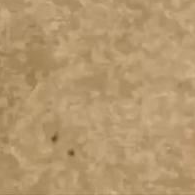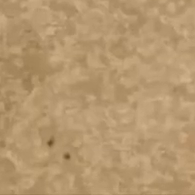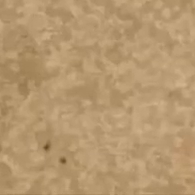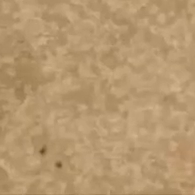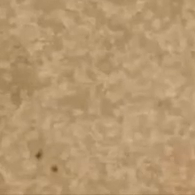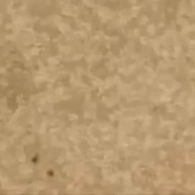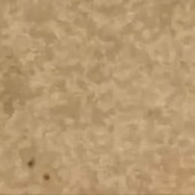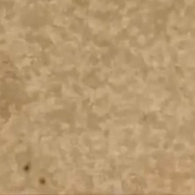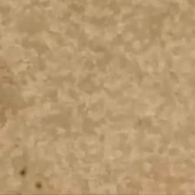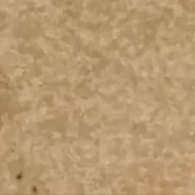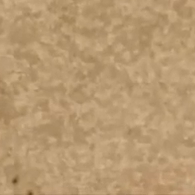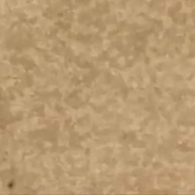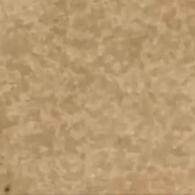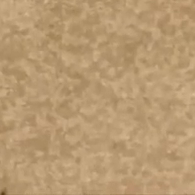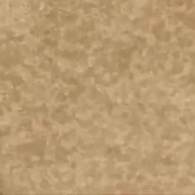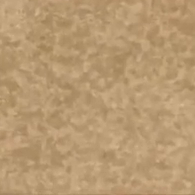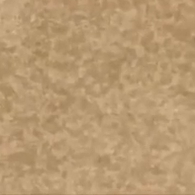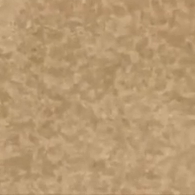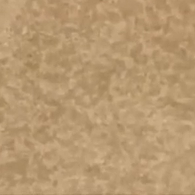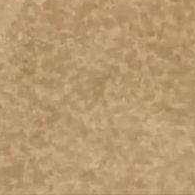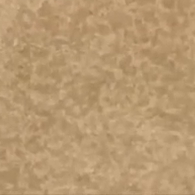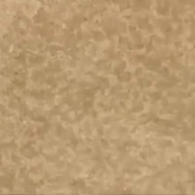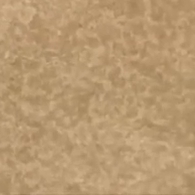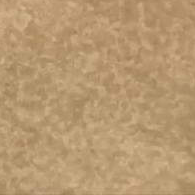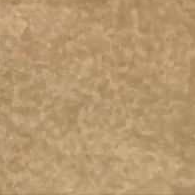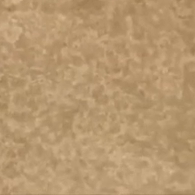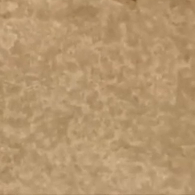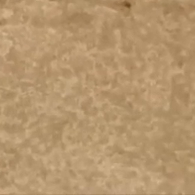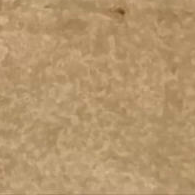E pensar que de linhas tão imprecisas